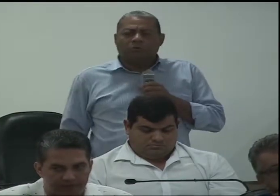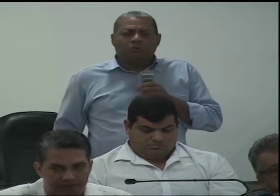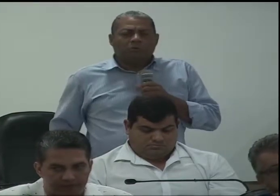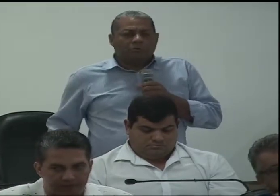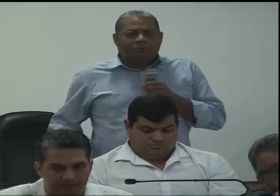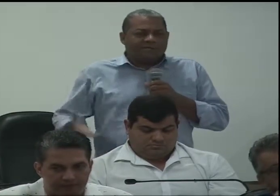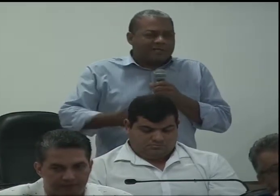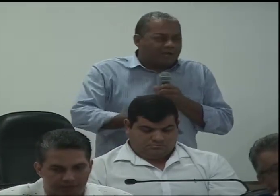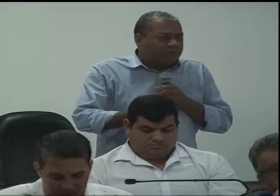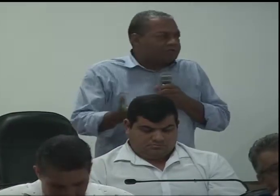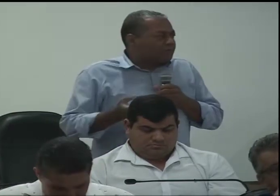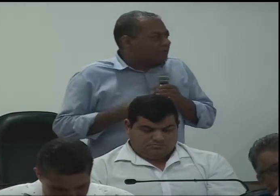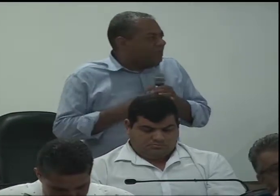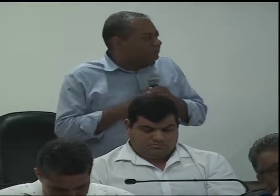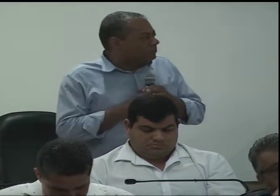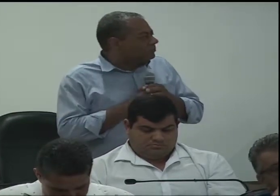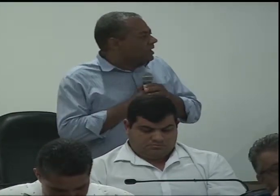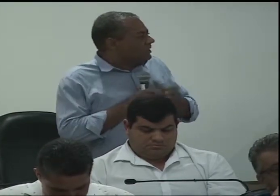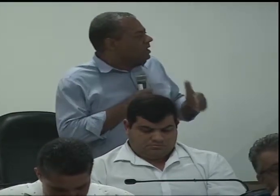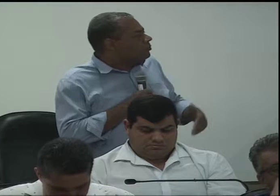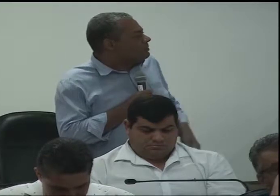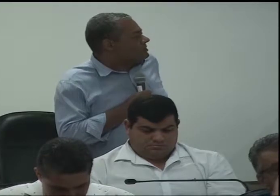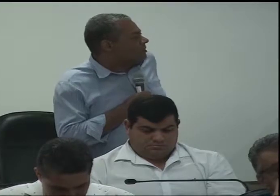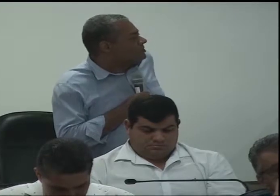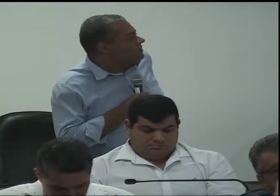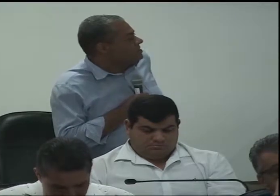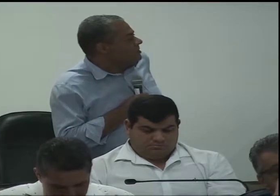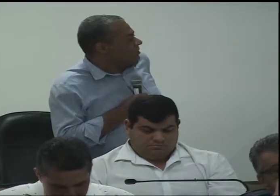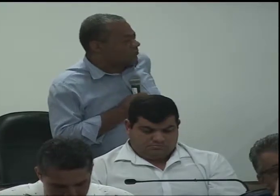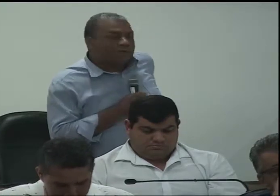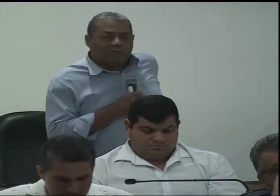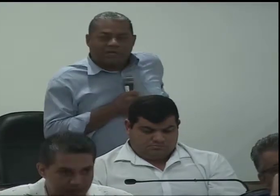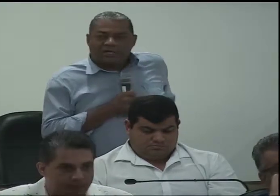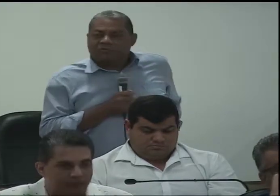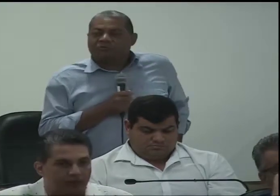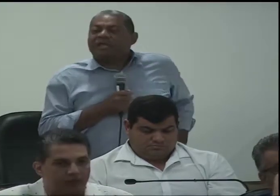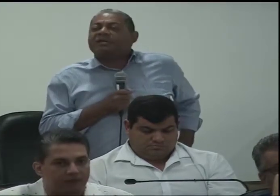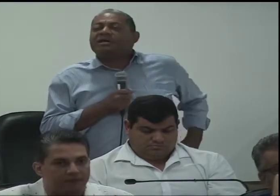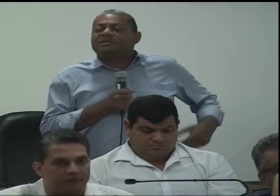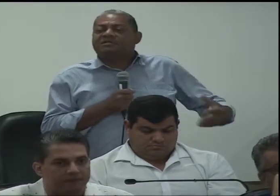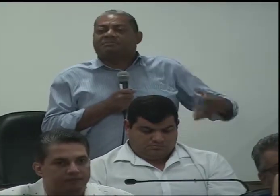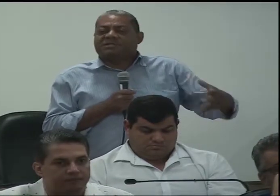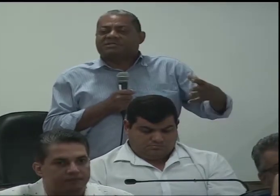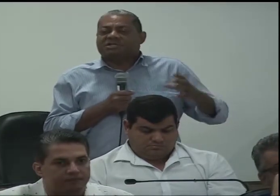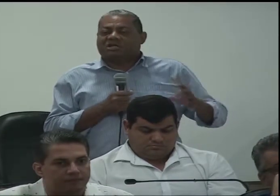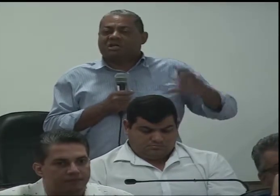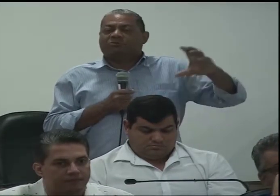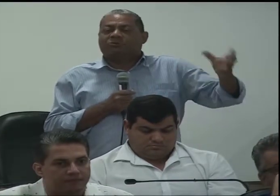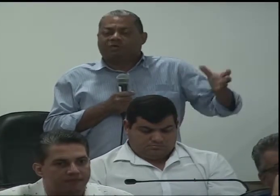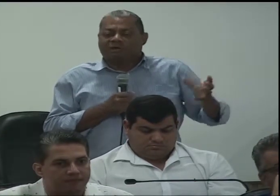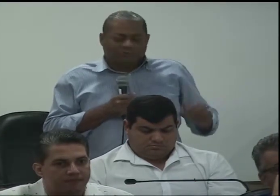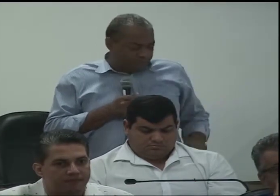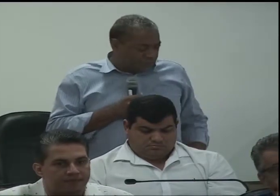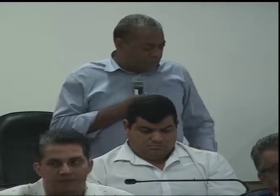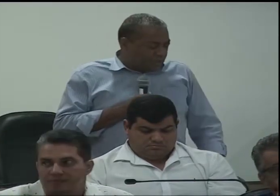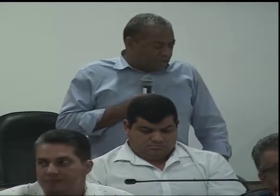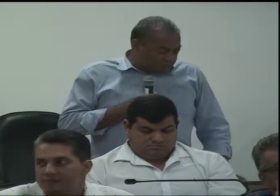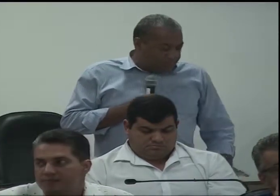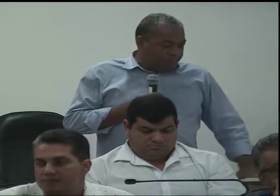todo. O empresário, nesse momento, não está tendo opção de investimento grande, não tem grandes empresas chegando,